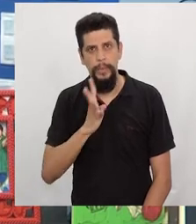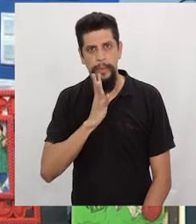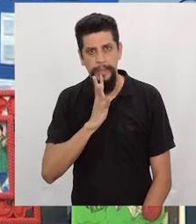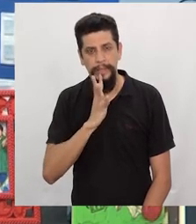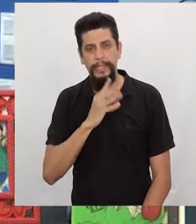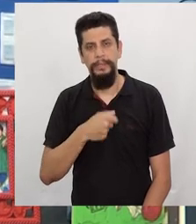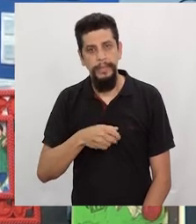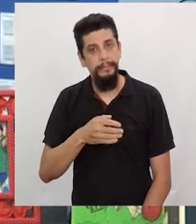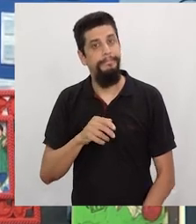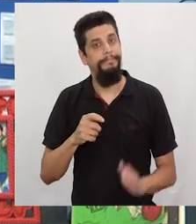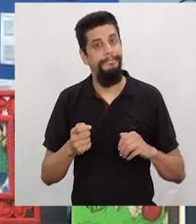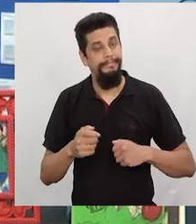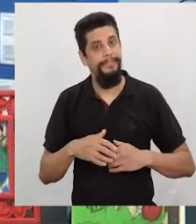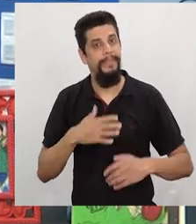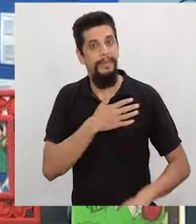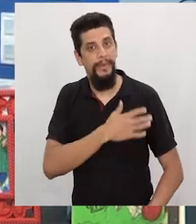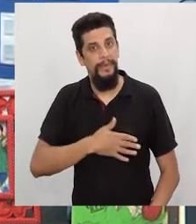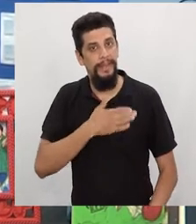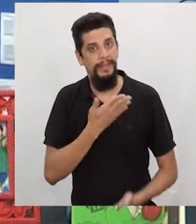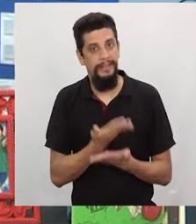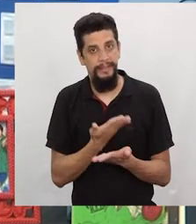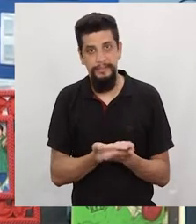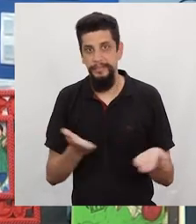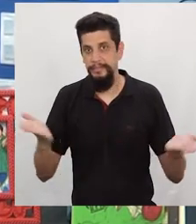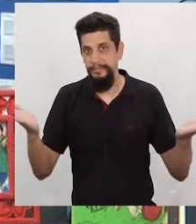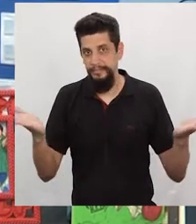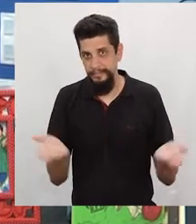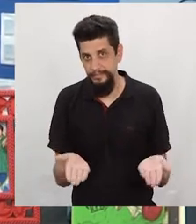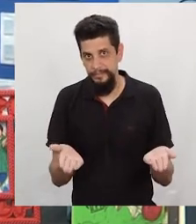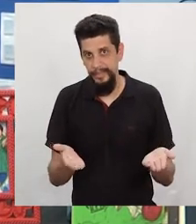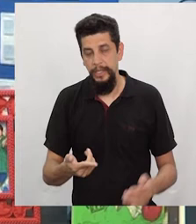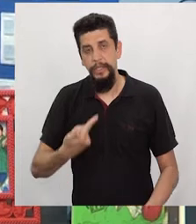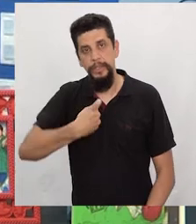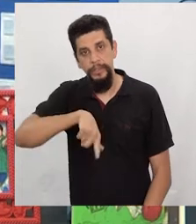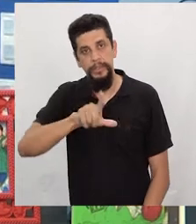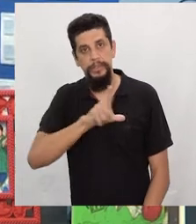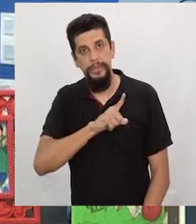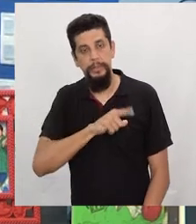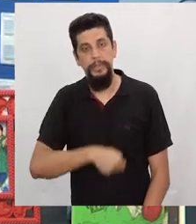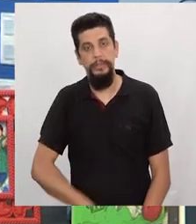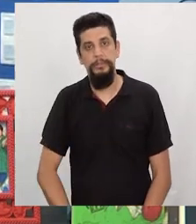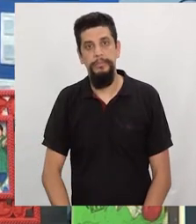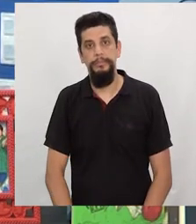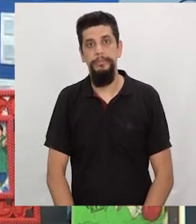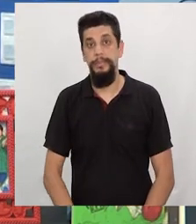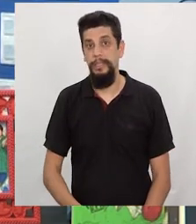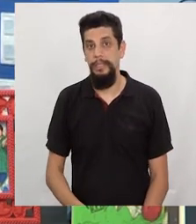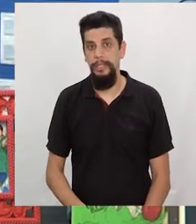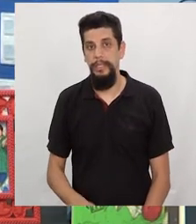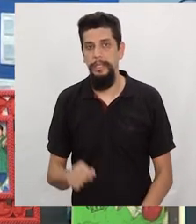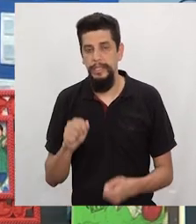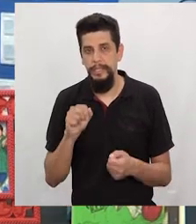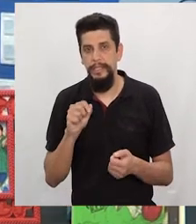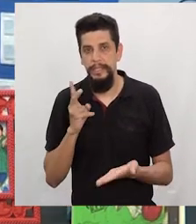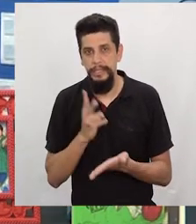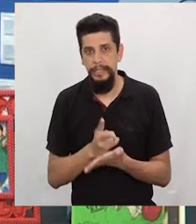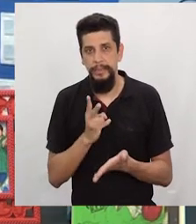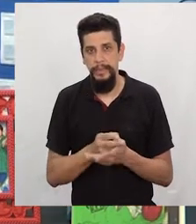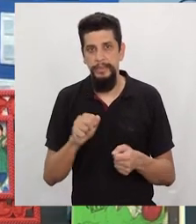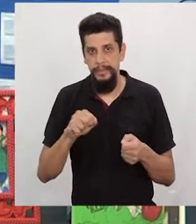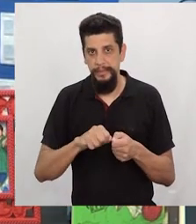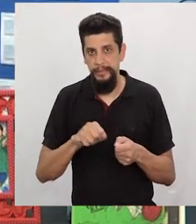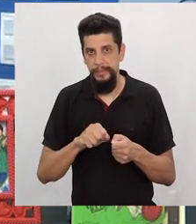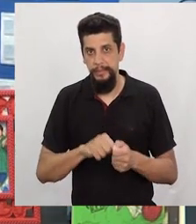vocês curtam e gostem da nossa aula de hoje. Nós temos um quadro aqui que fazemos